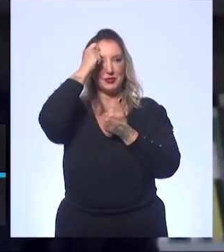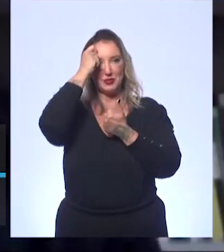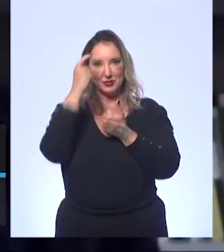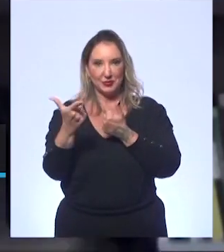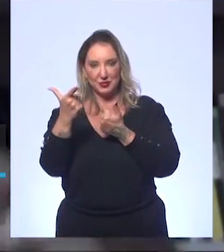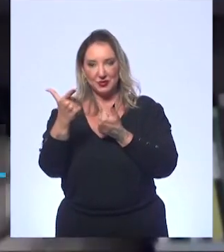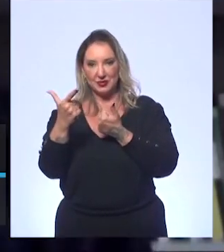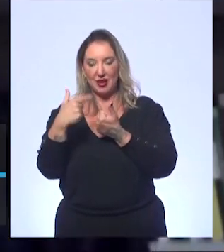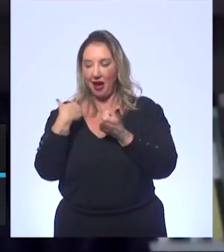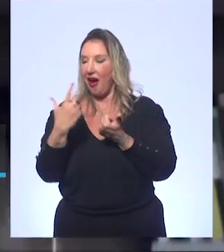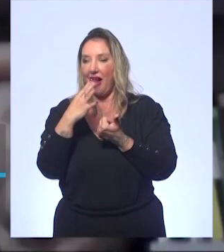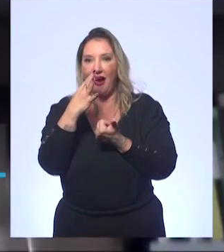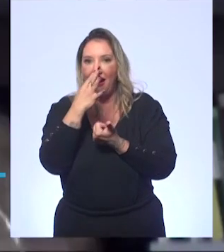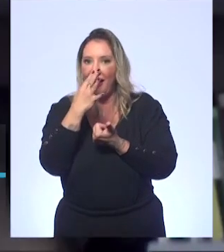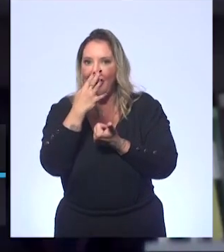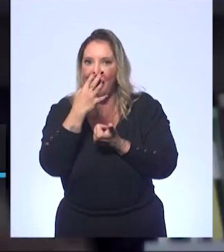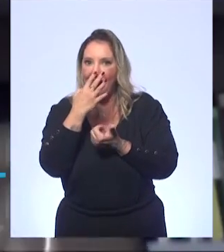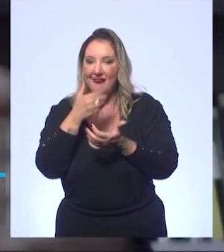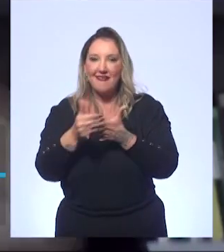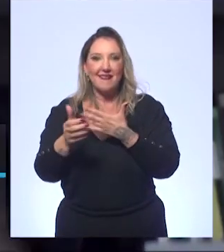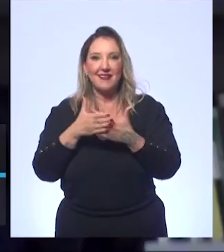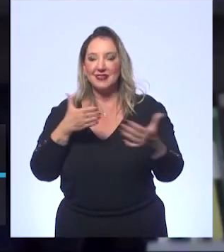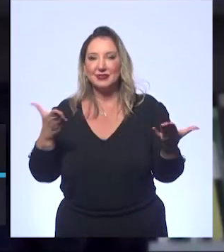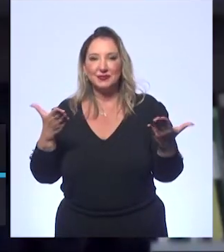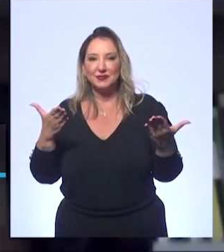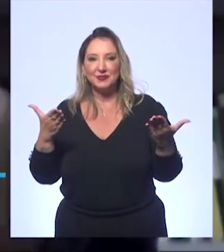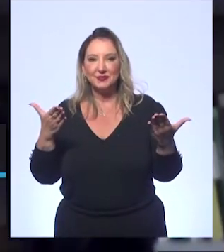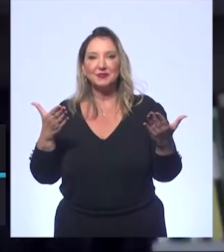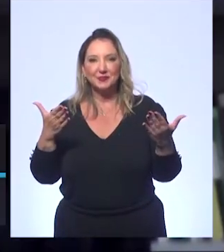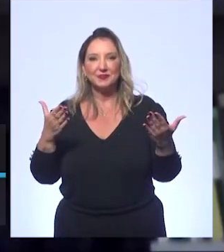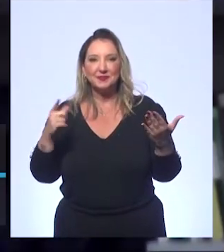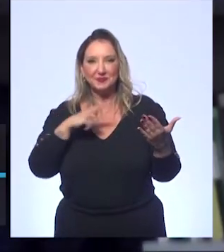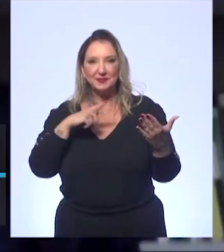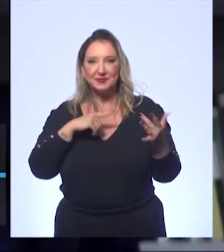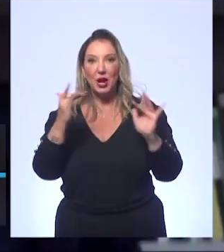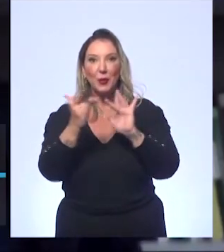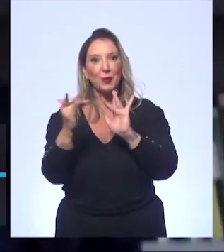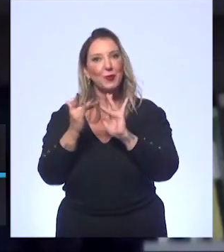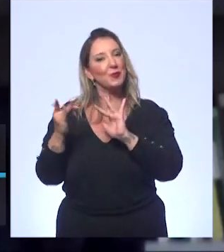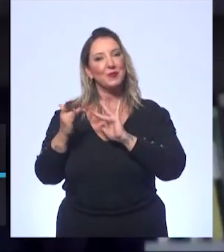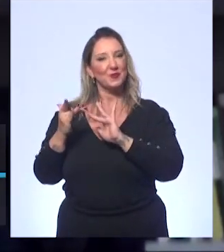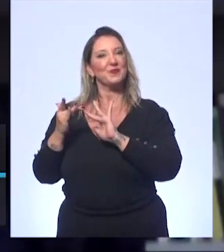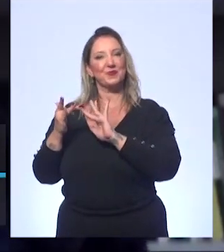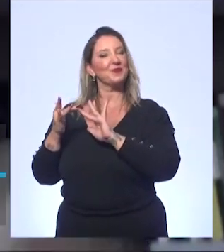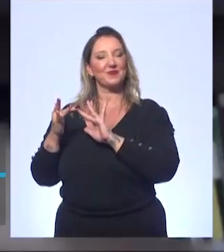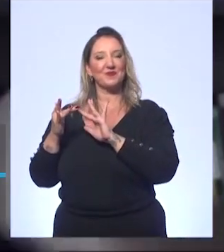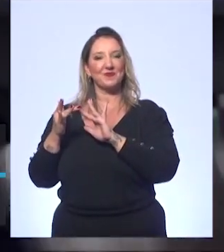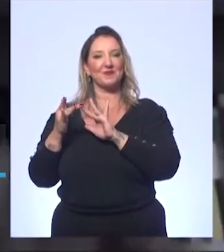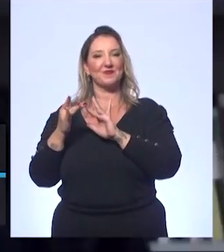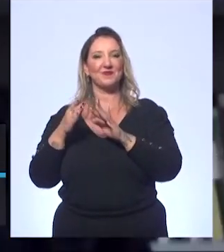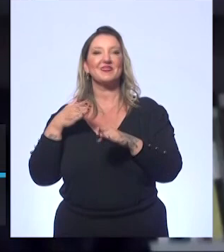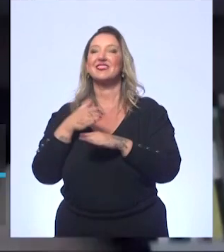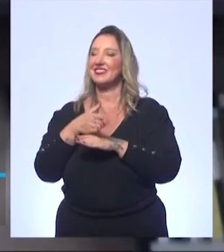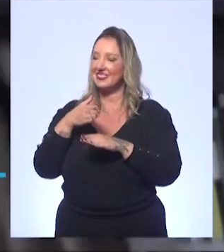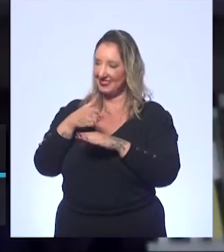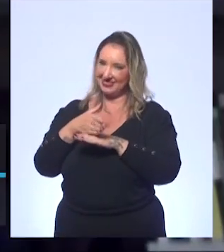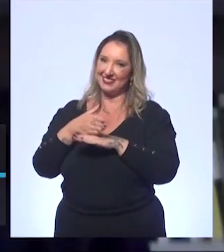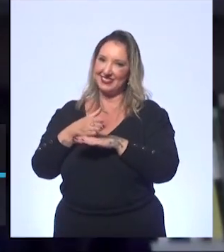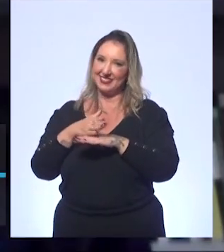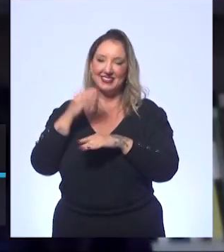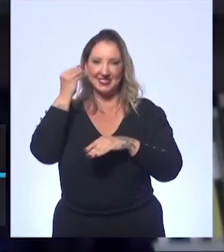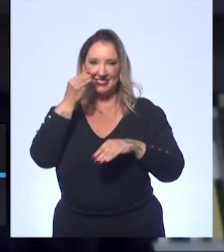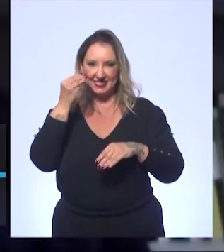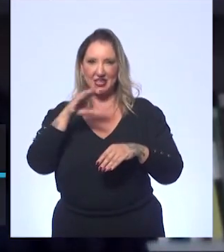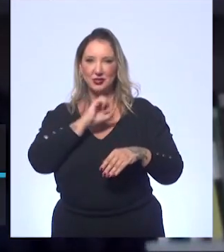que é impressionante, que qualquer um que tenha contato, que participe, que faz a